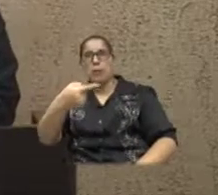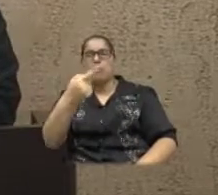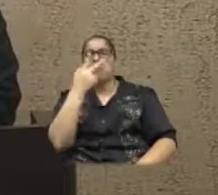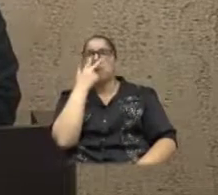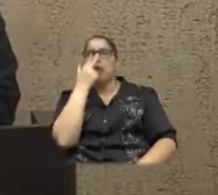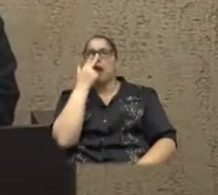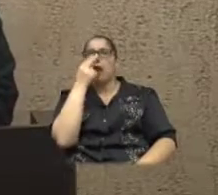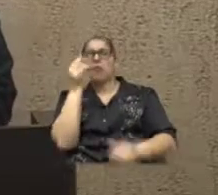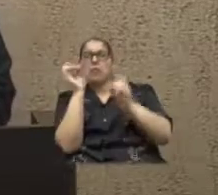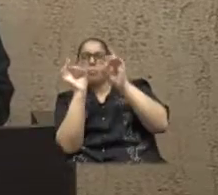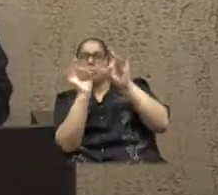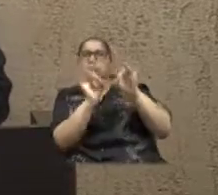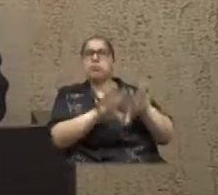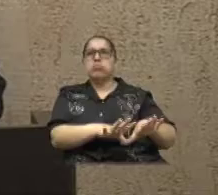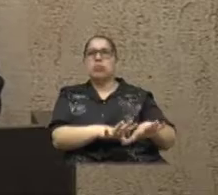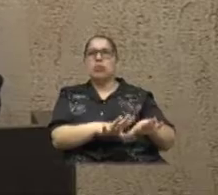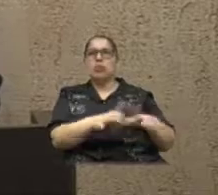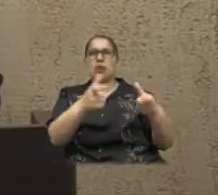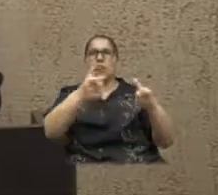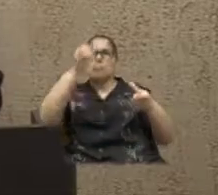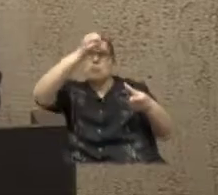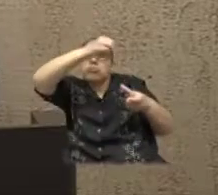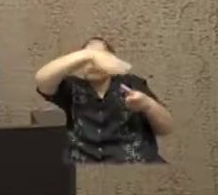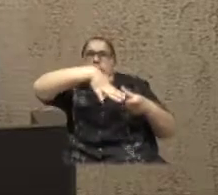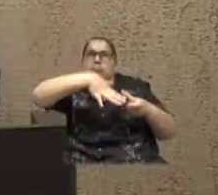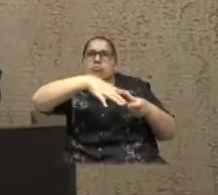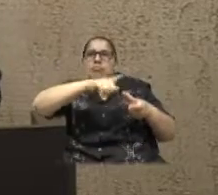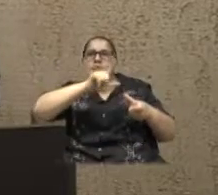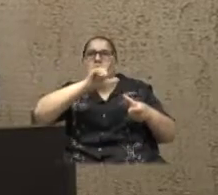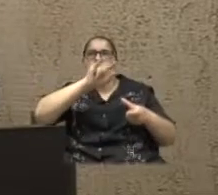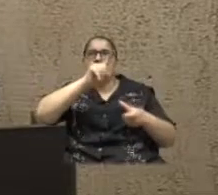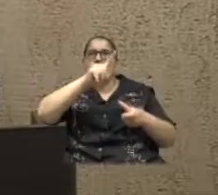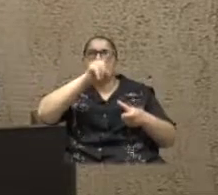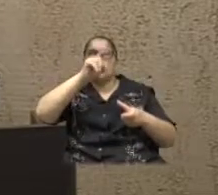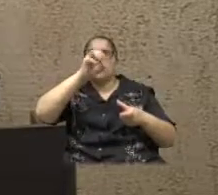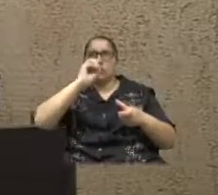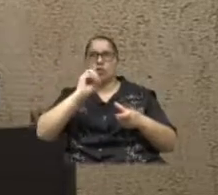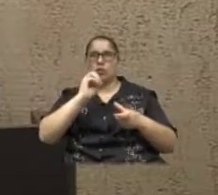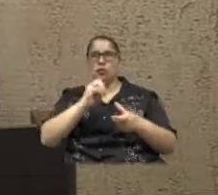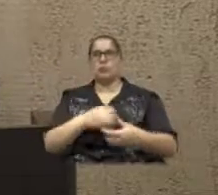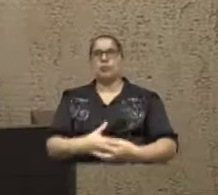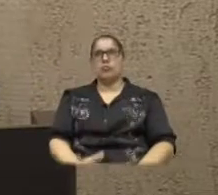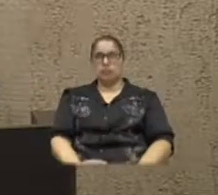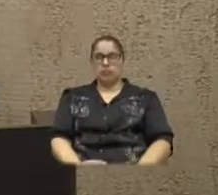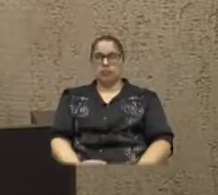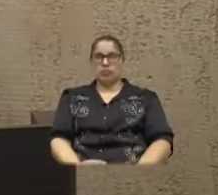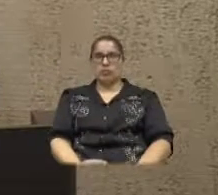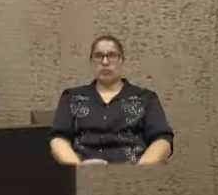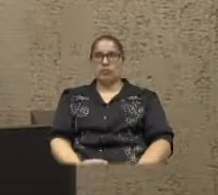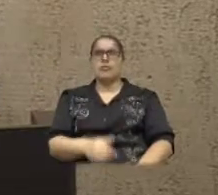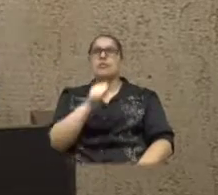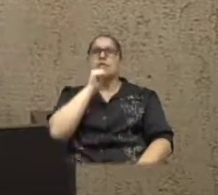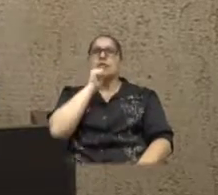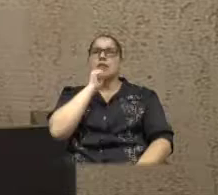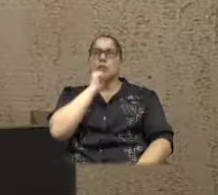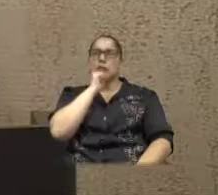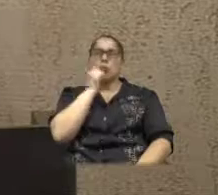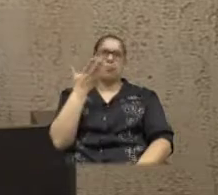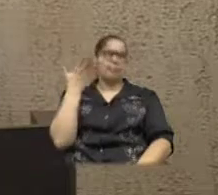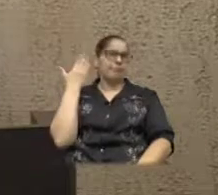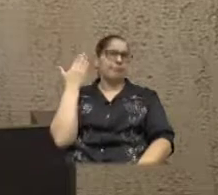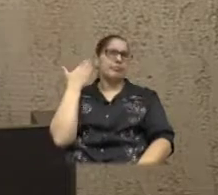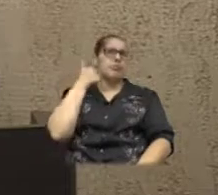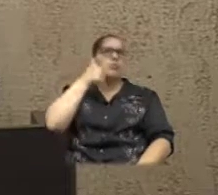da pessoa, não é? Eu tenho minha avó, tinha minha avó, morreu com 104 anos, e